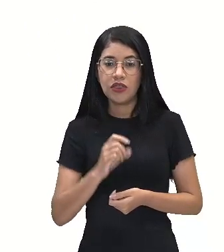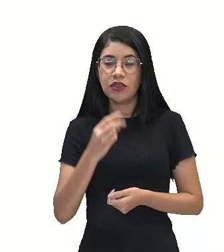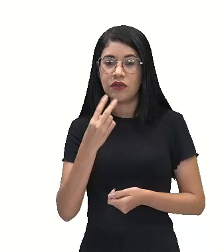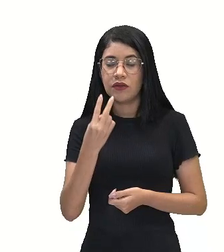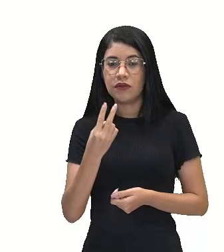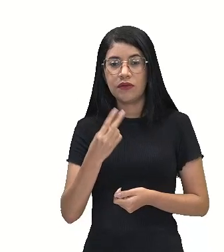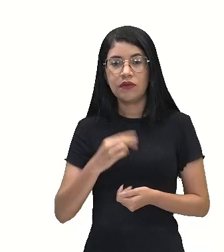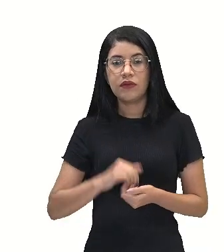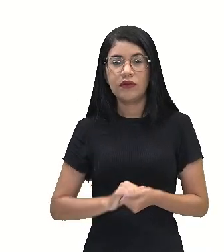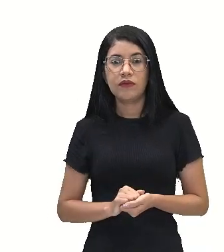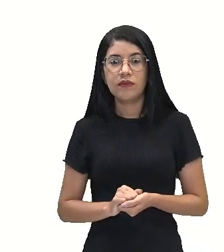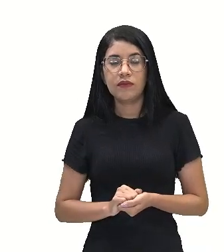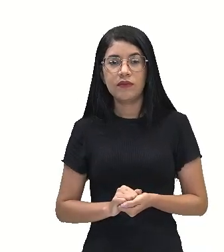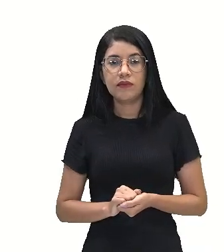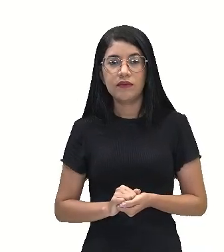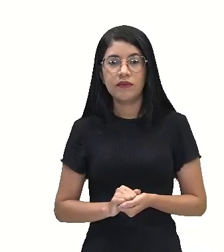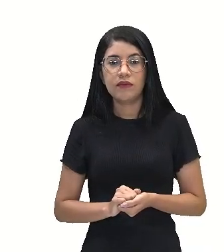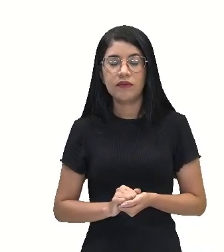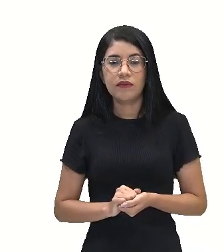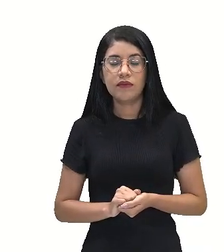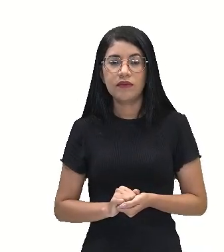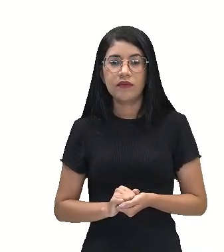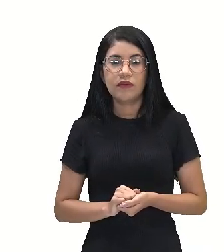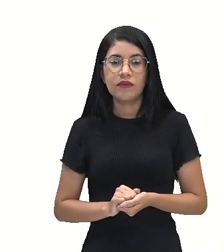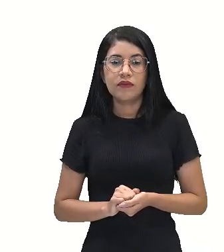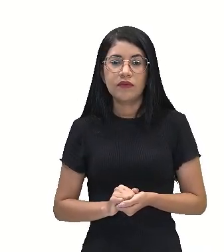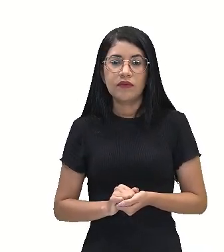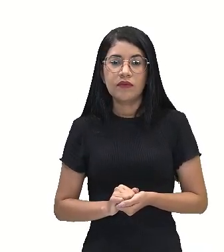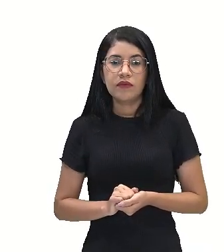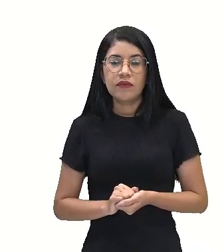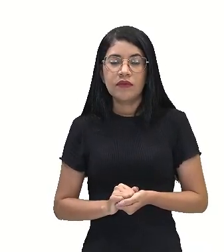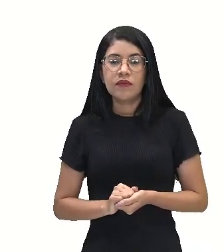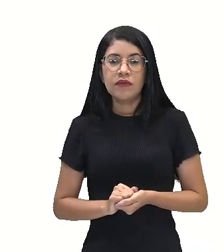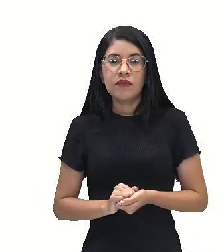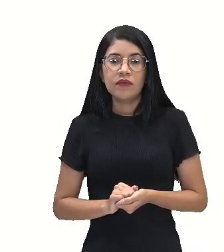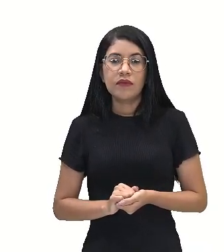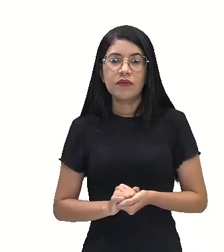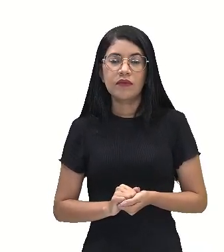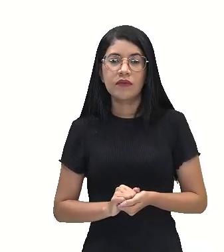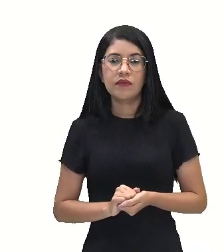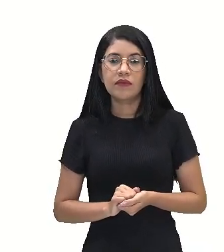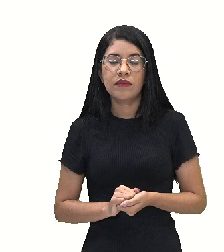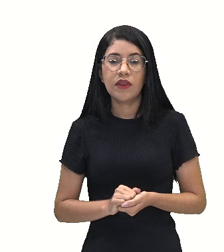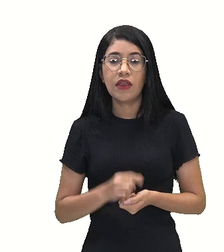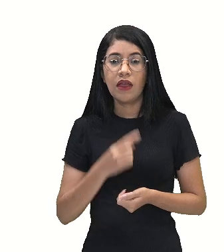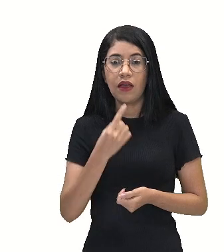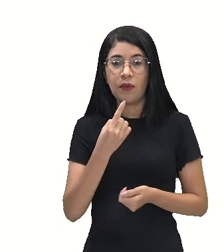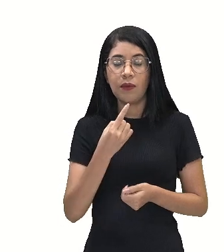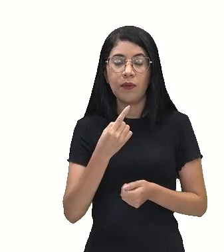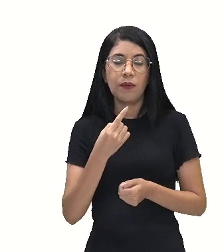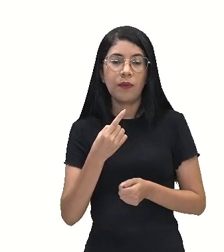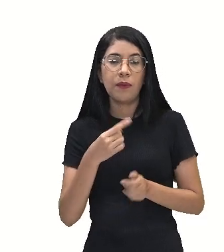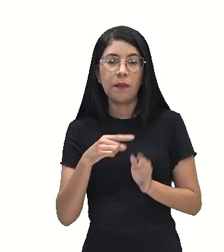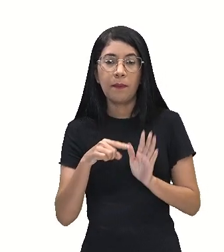x duas linhas? X duas linhas será igual a 1, agora vamos trabalhar com